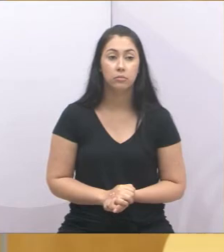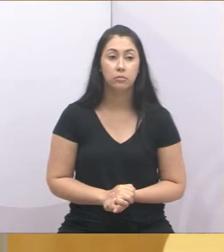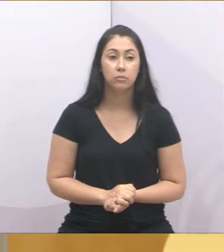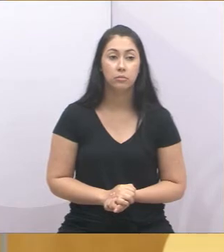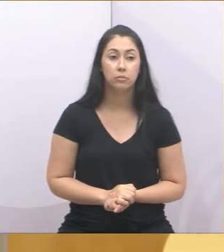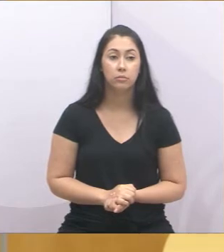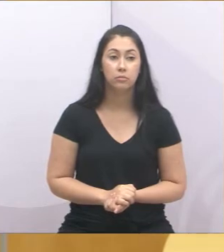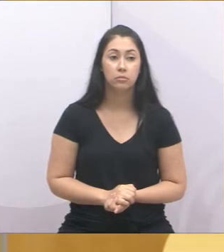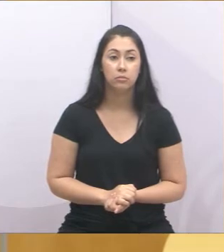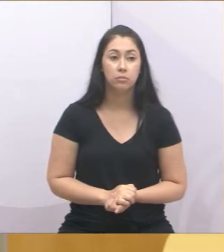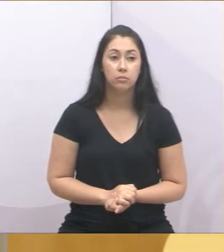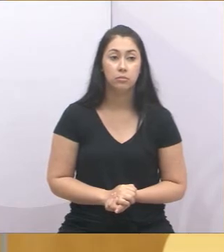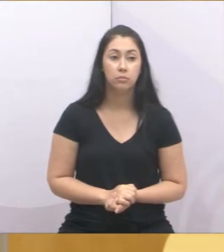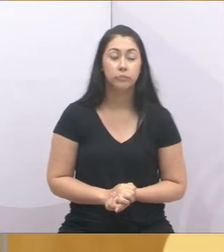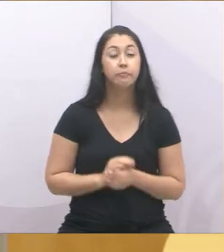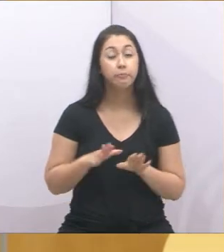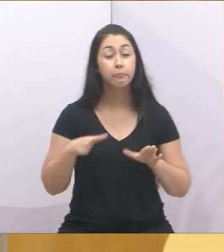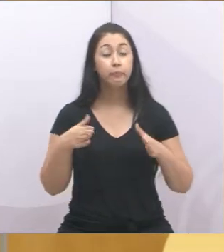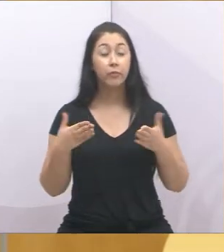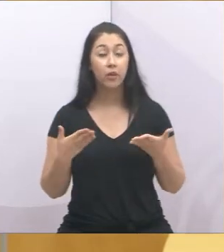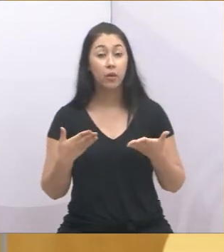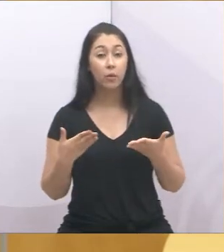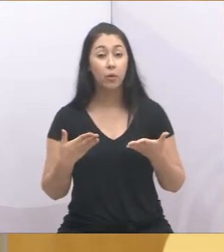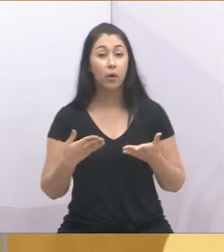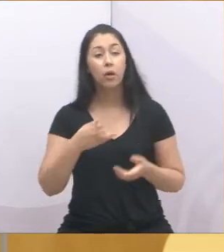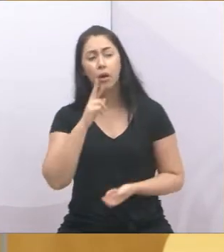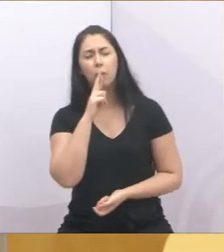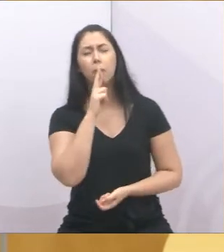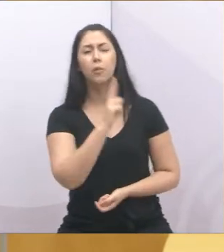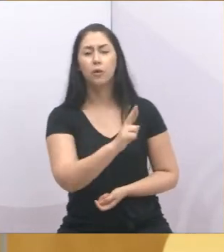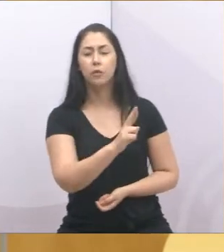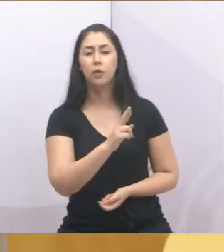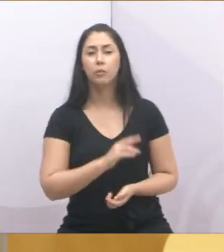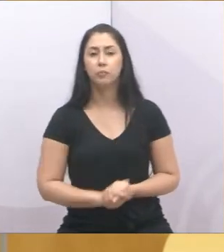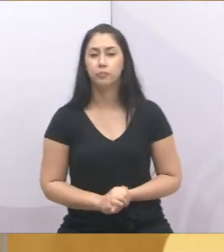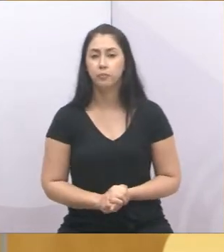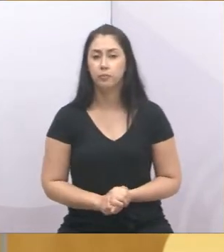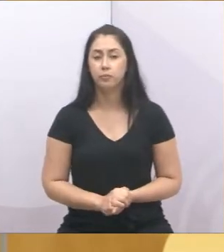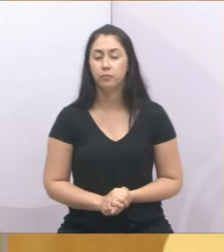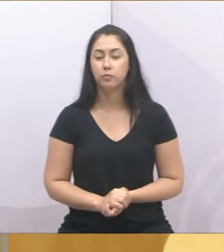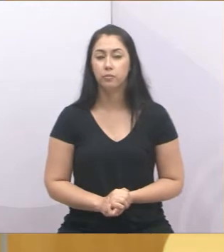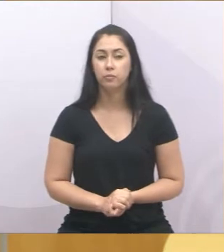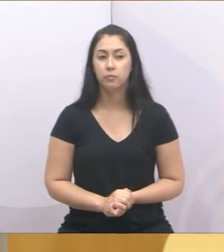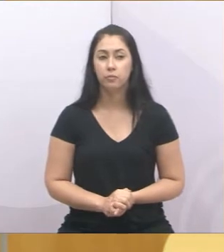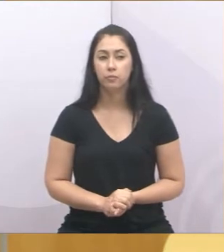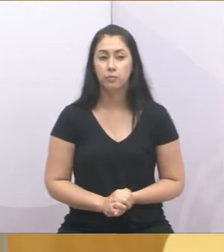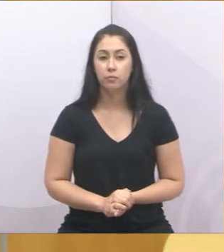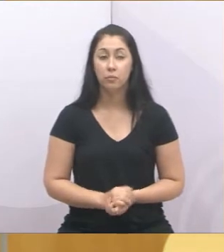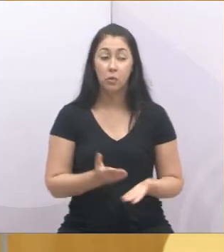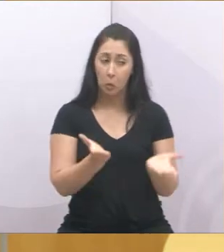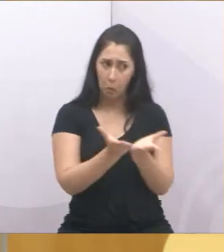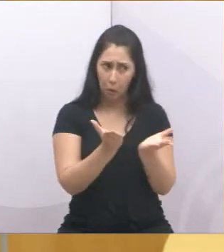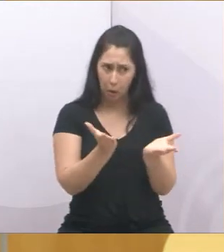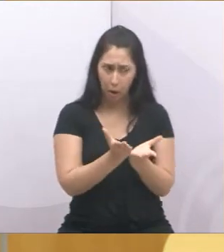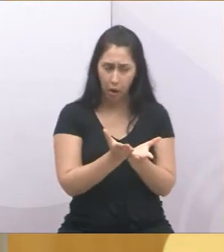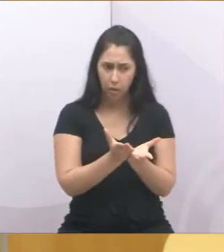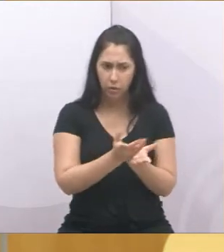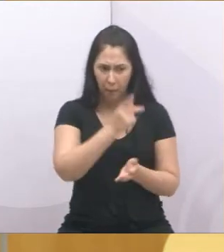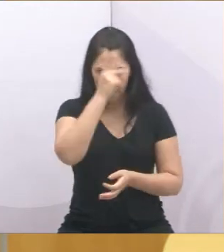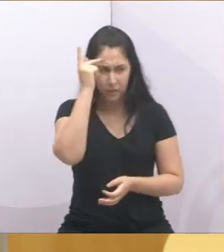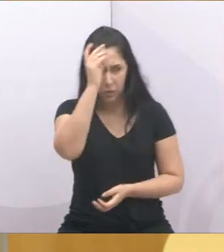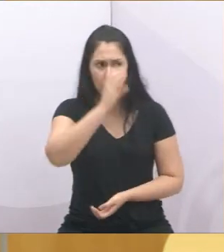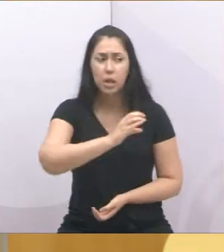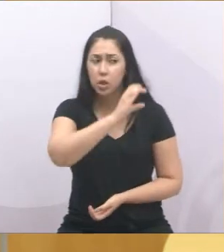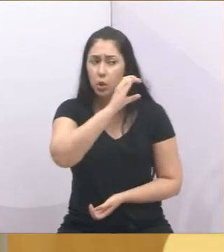o sumo pontífice afirma o seguinte: para o cristão